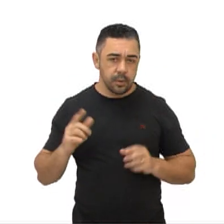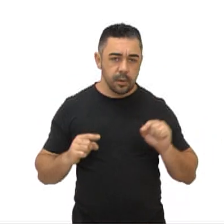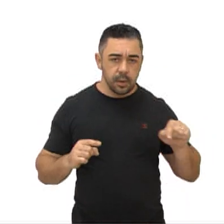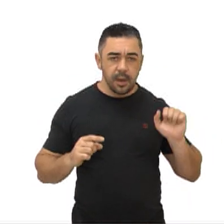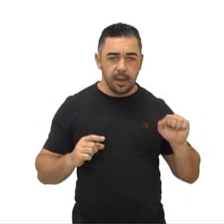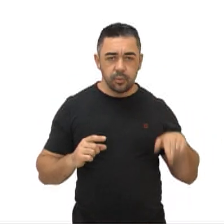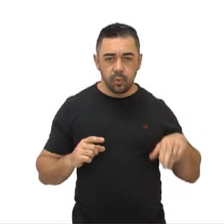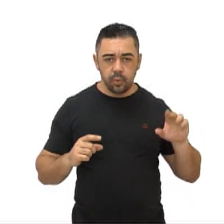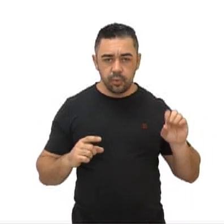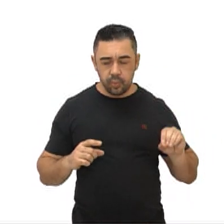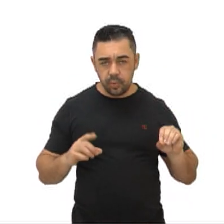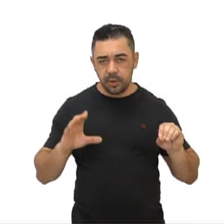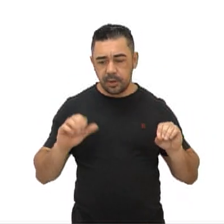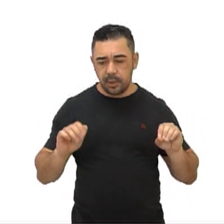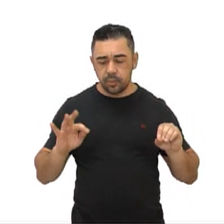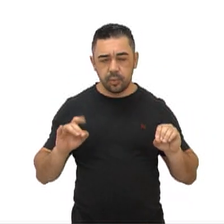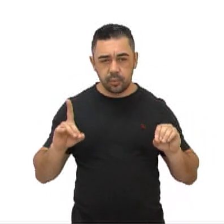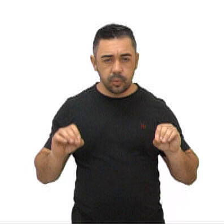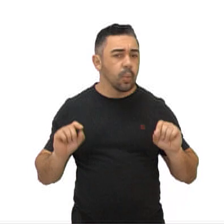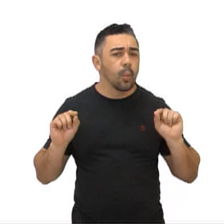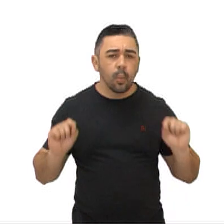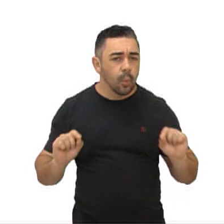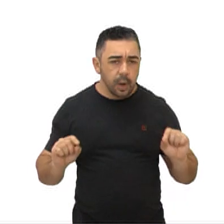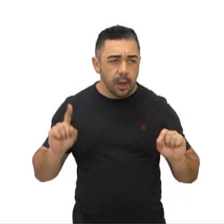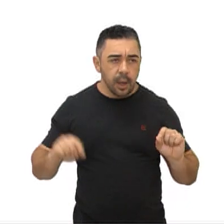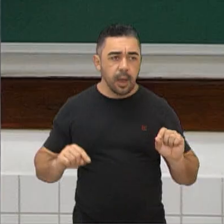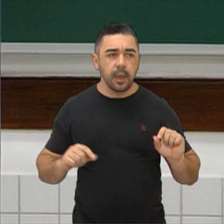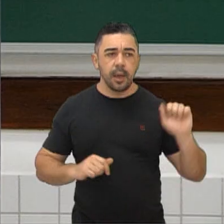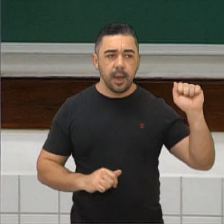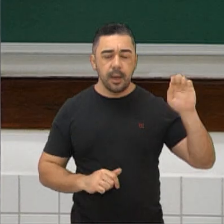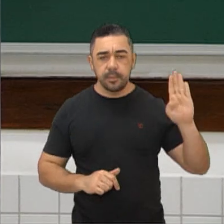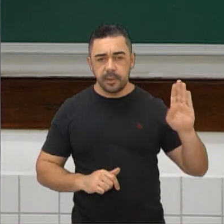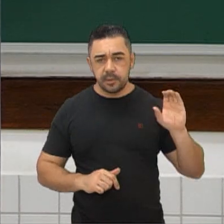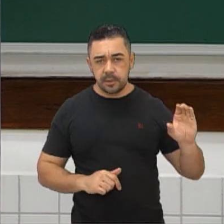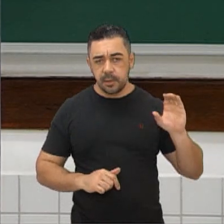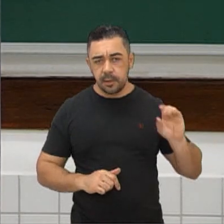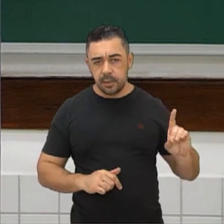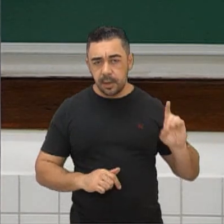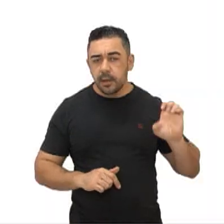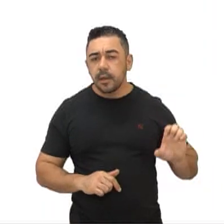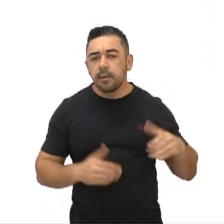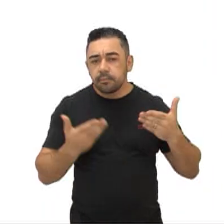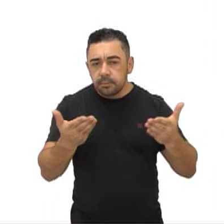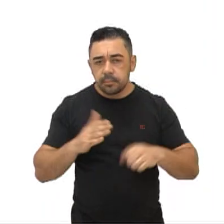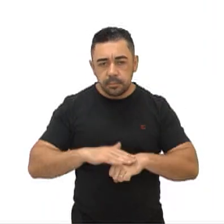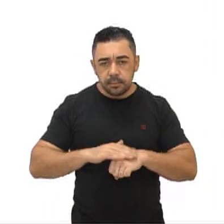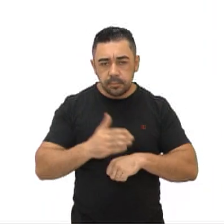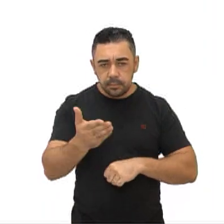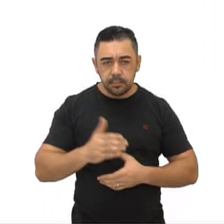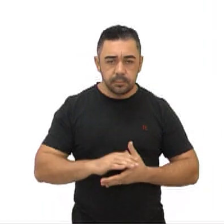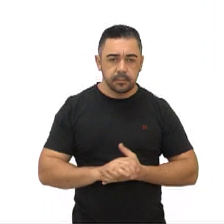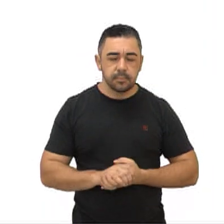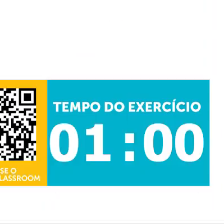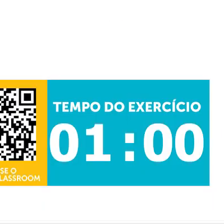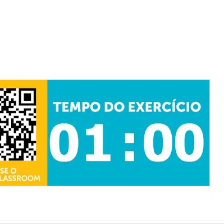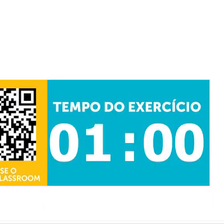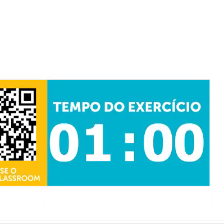e no cátodo, respectivamente, qual daquelas substâncias ali. Agora é com vocês.